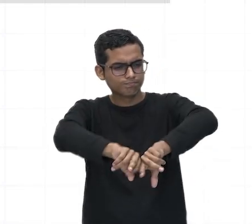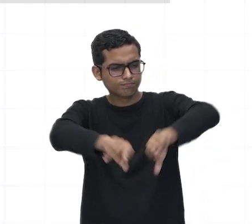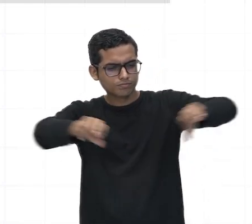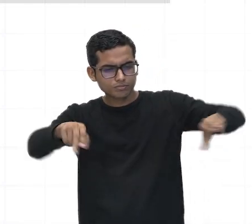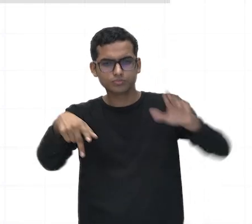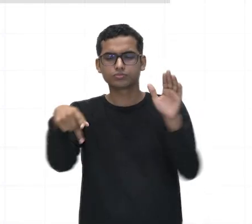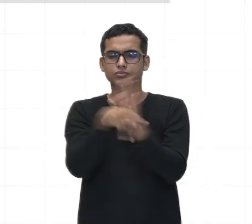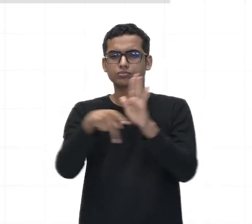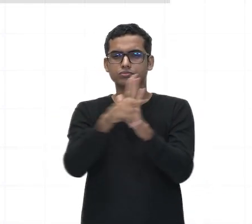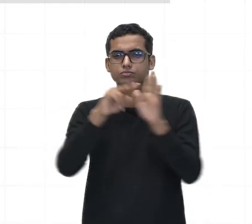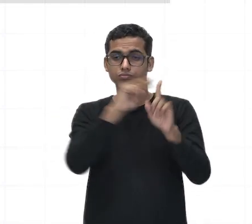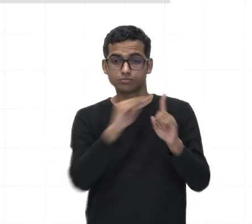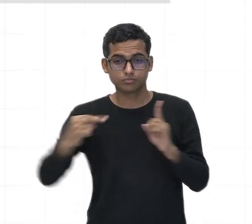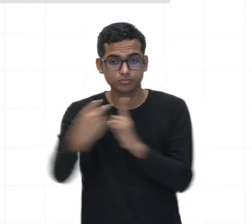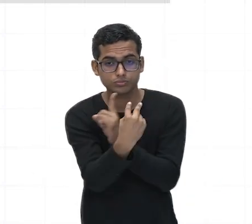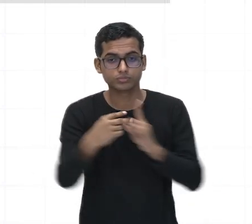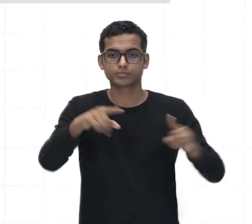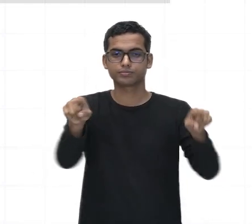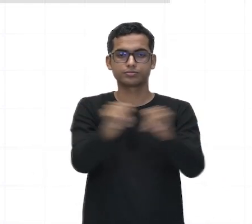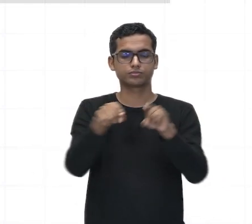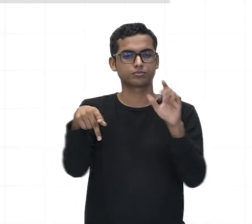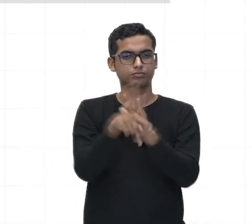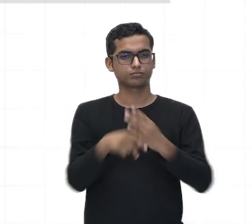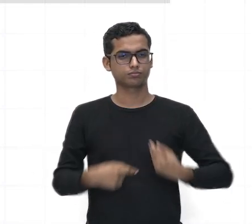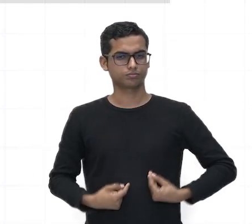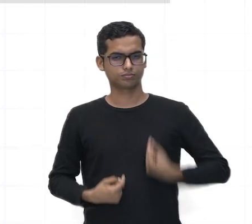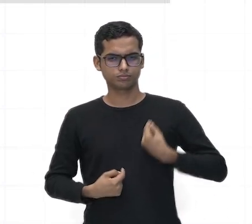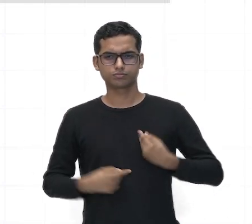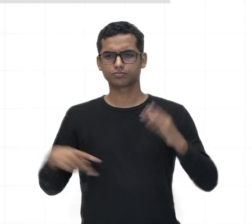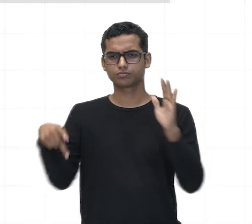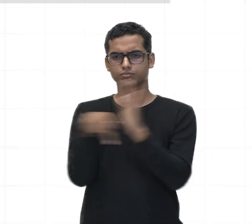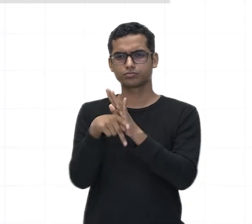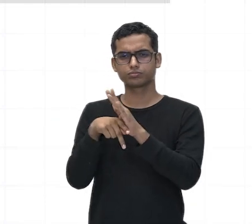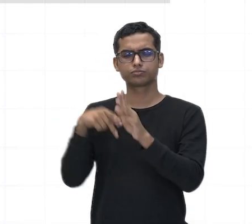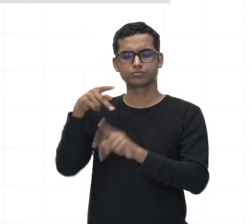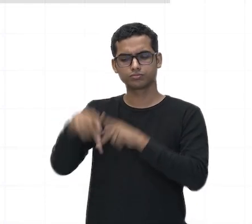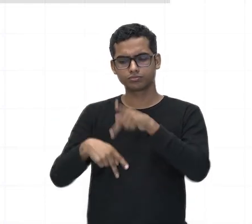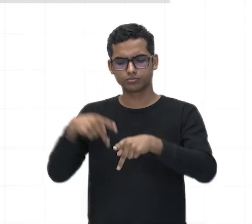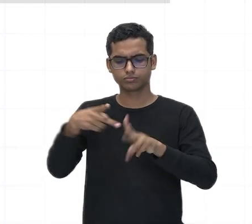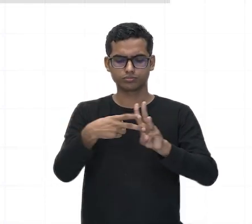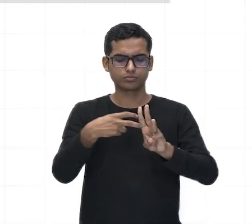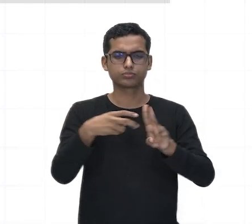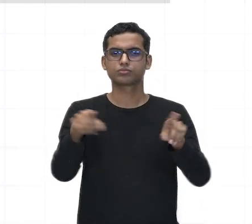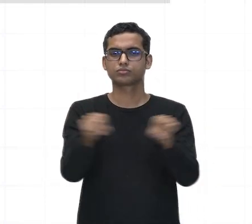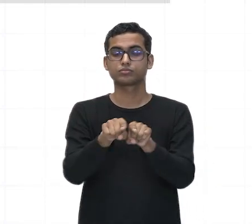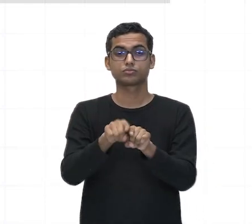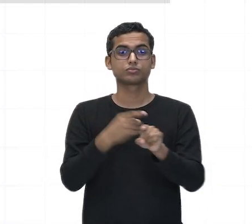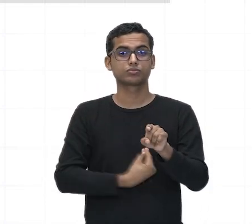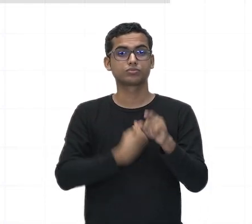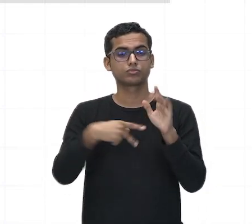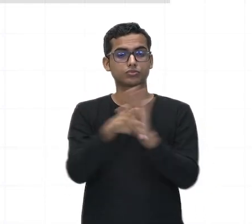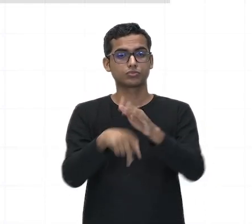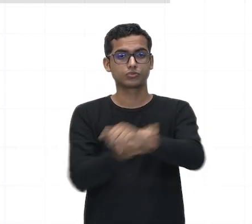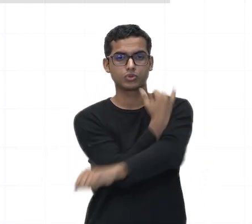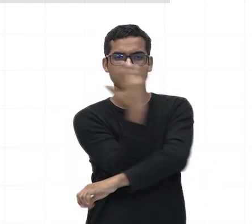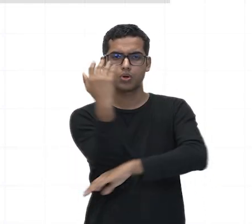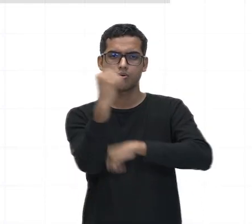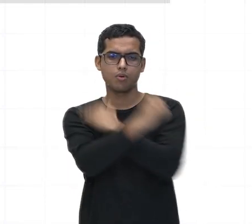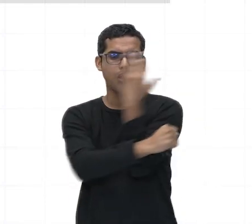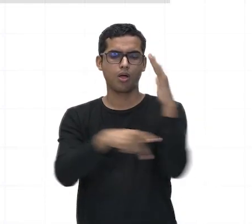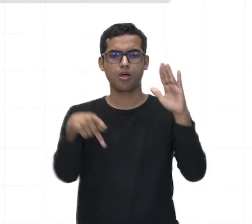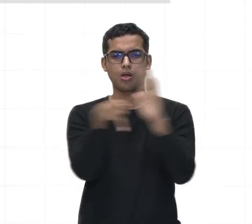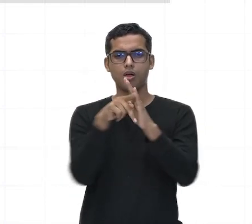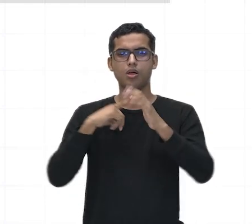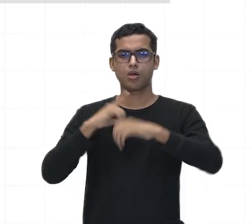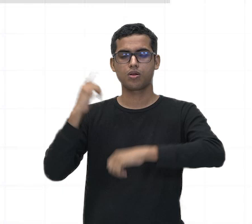diferentes aspectos. A vida dos próprios indígenas e a vida das florestas e ecossistemas